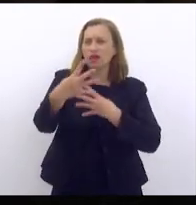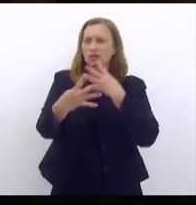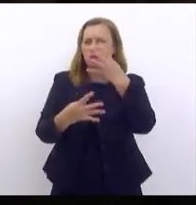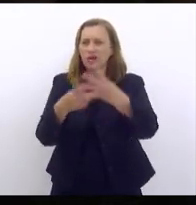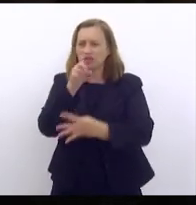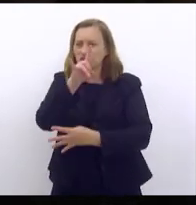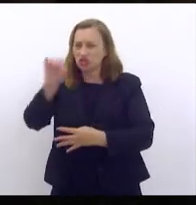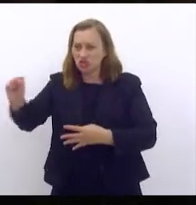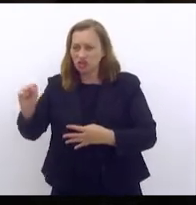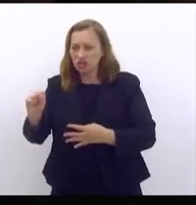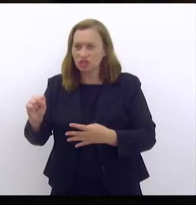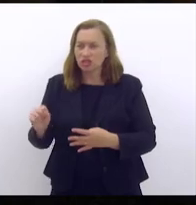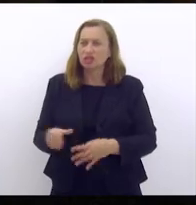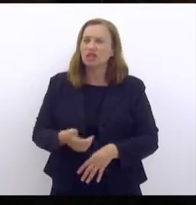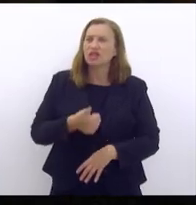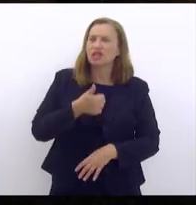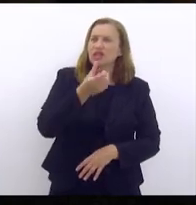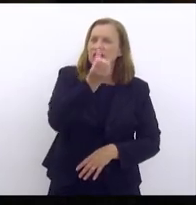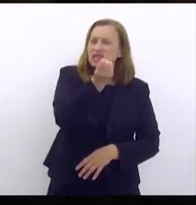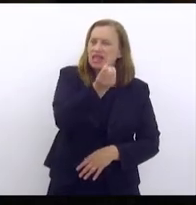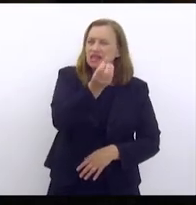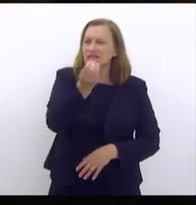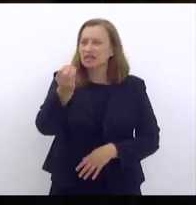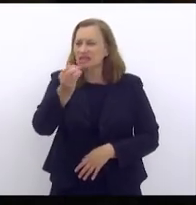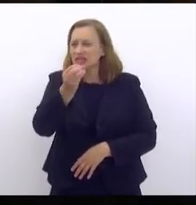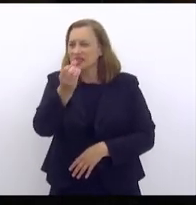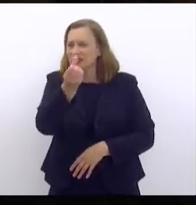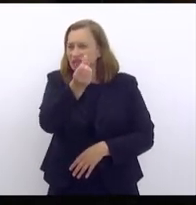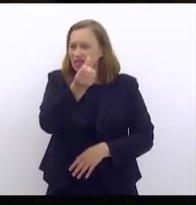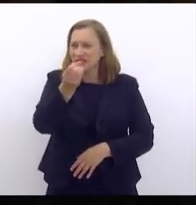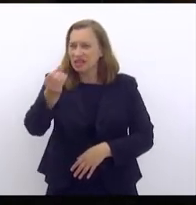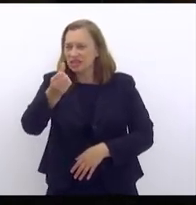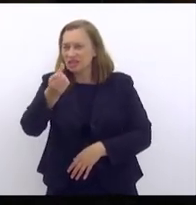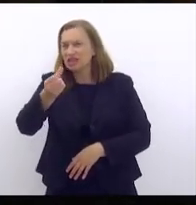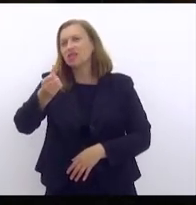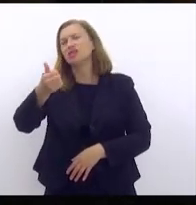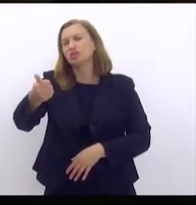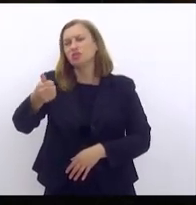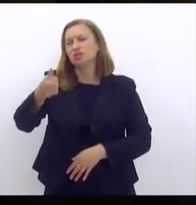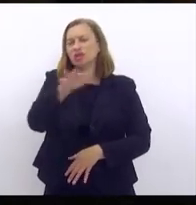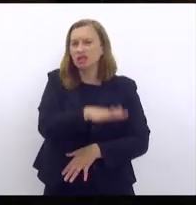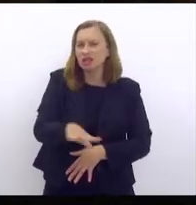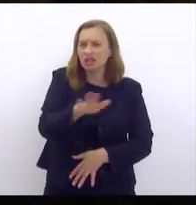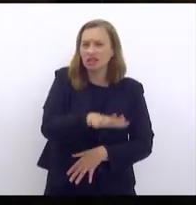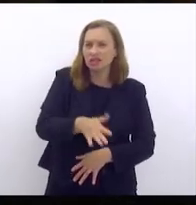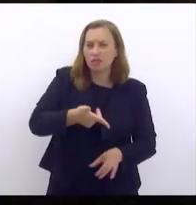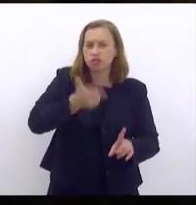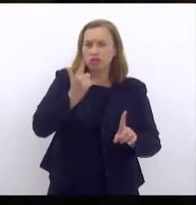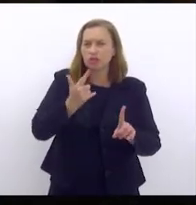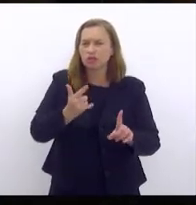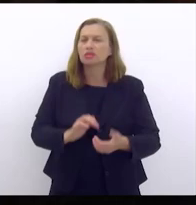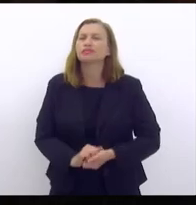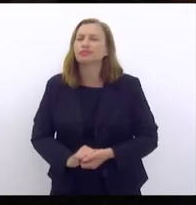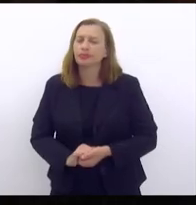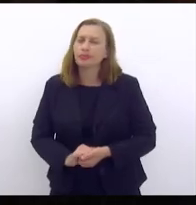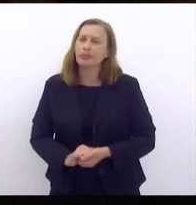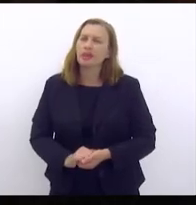7 anos, mais de 601 crianças e adolescentes foram atingidos.